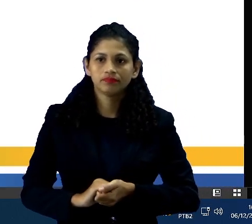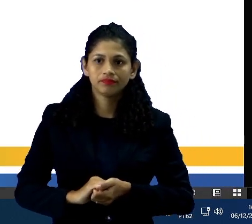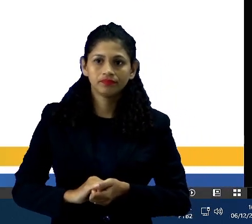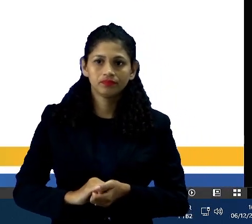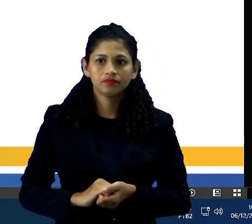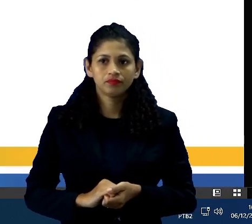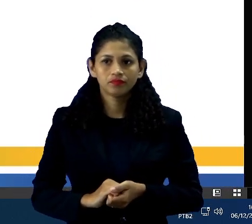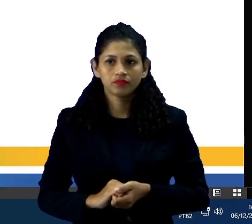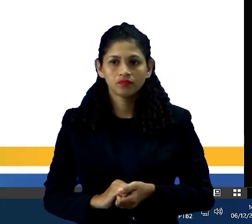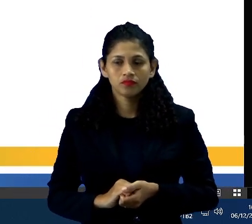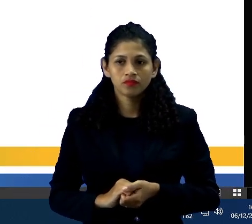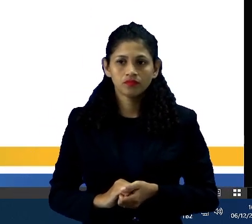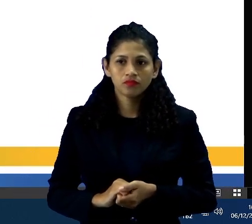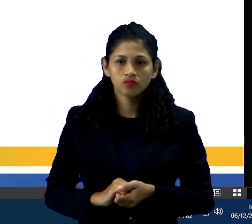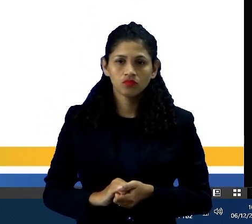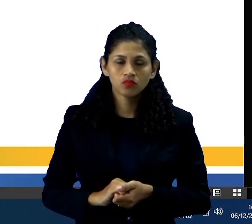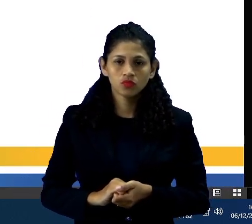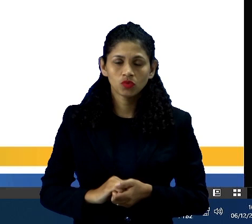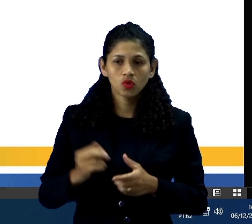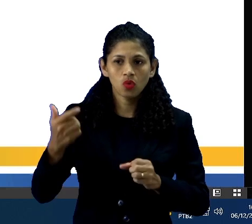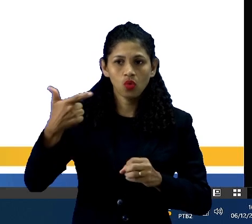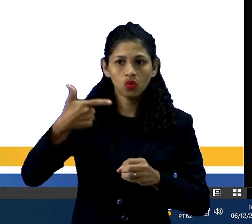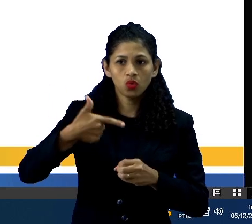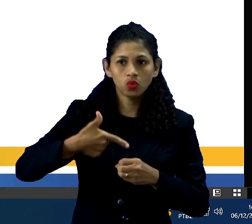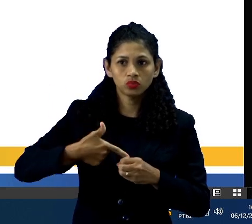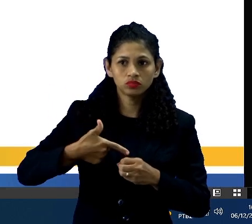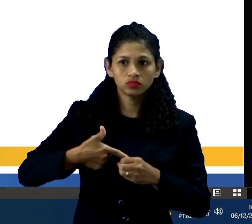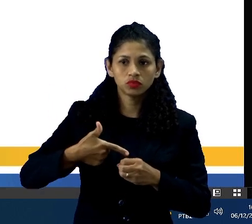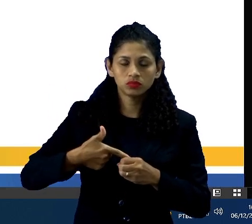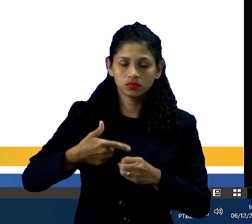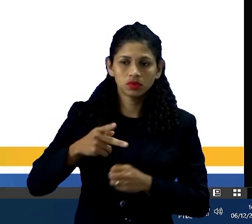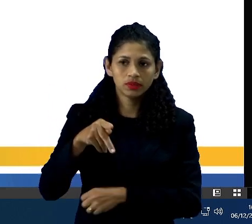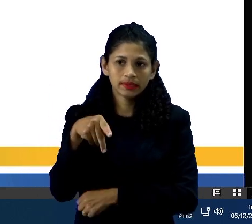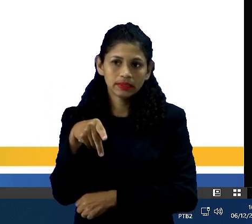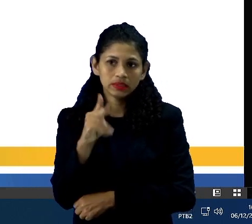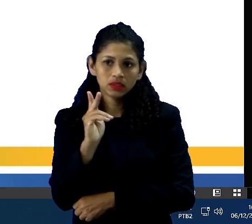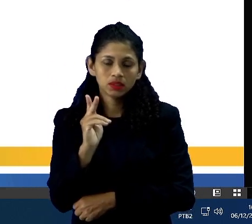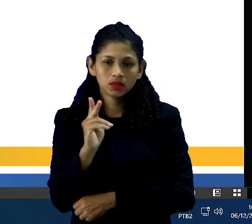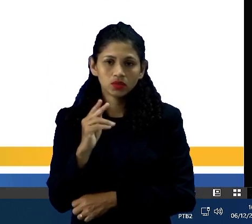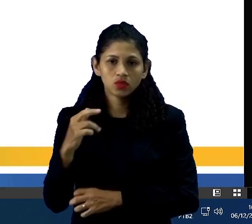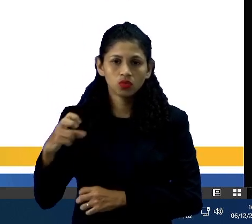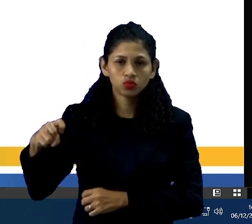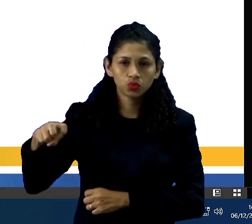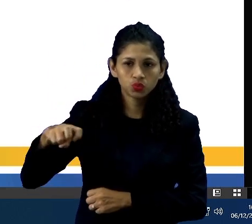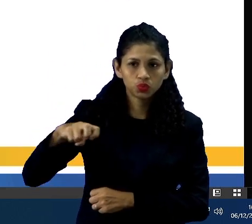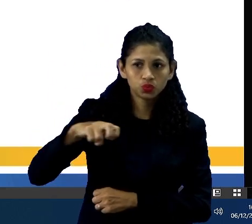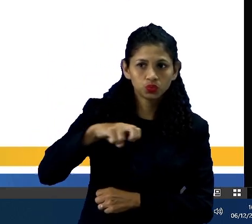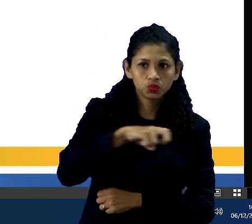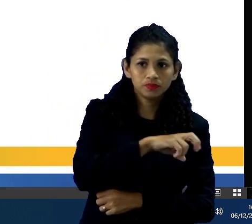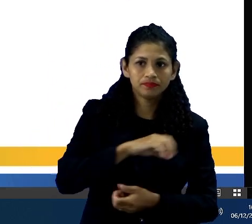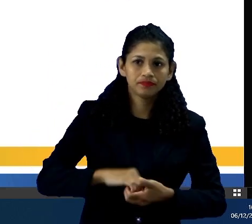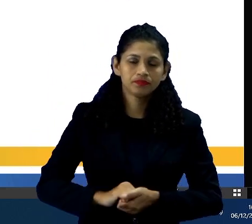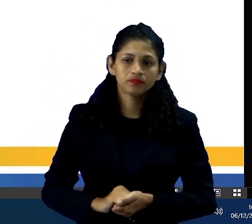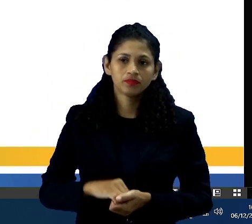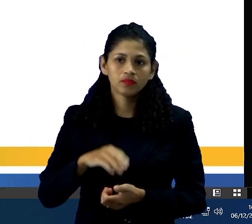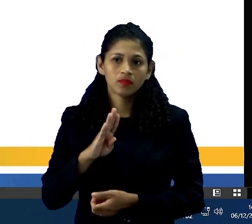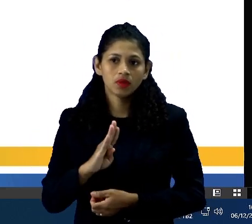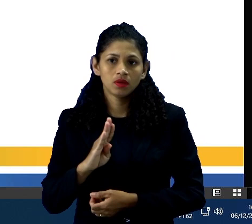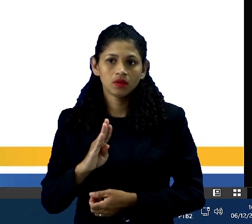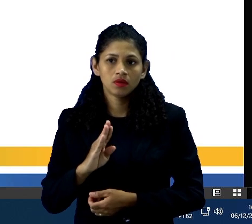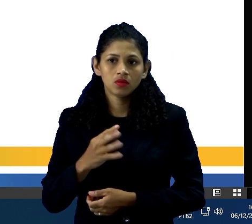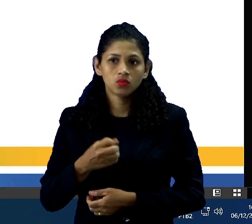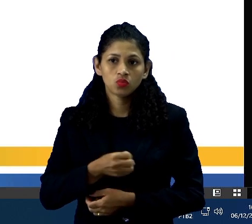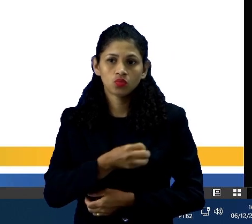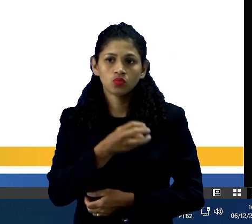A. Consumo de combustível e quilômetros percorrido por um veículo. B. Quantidade